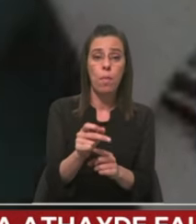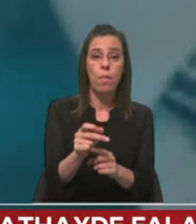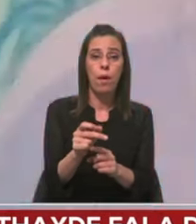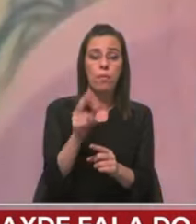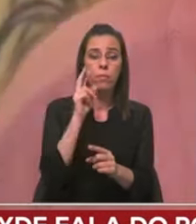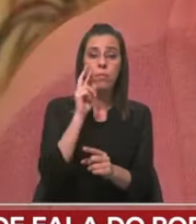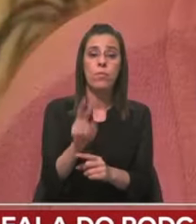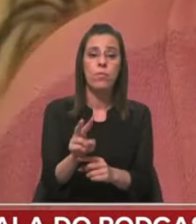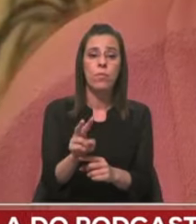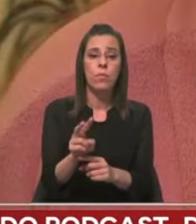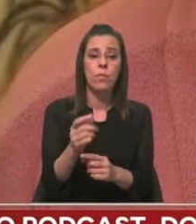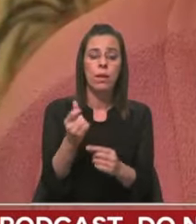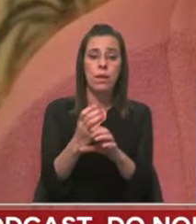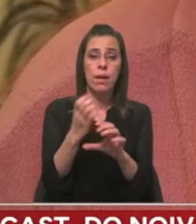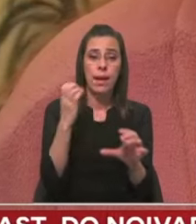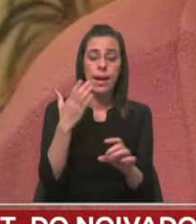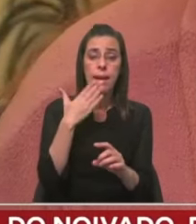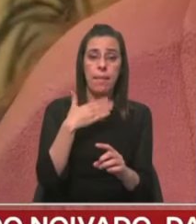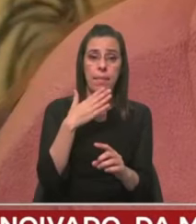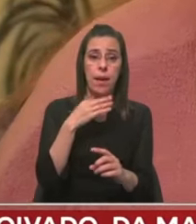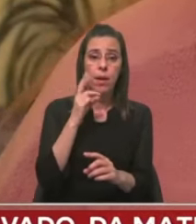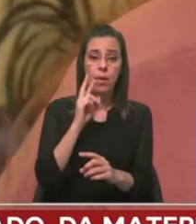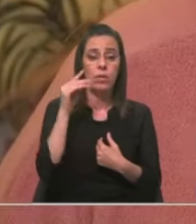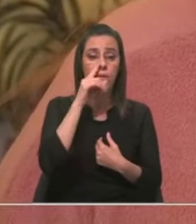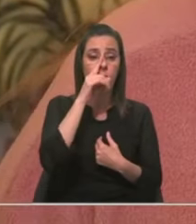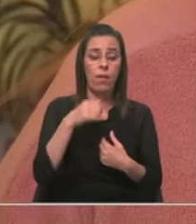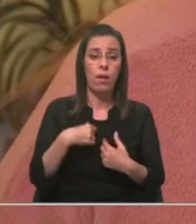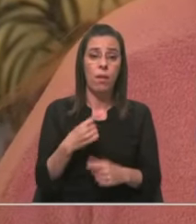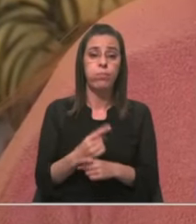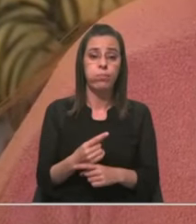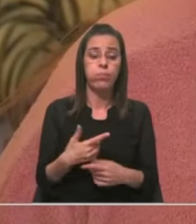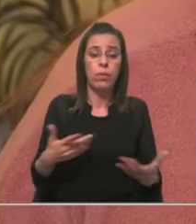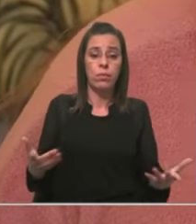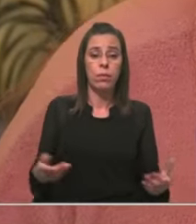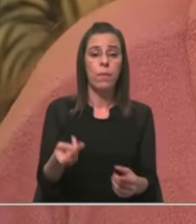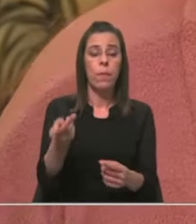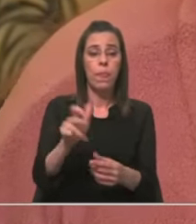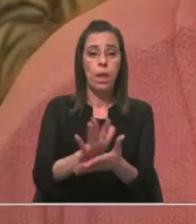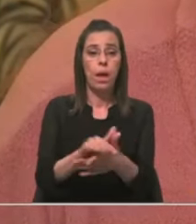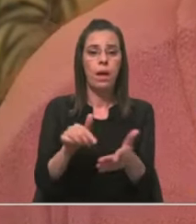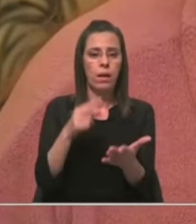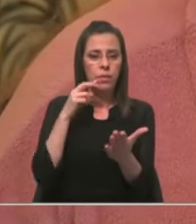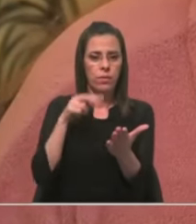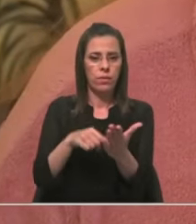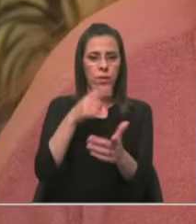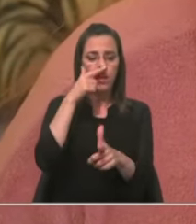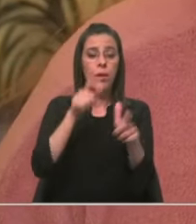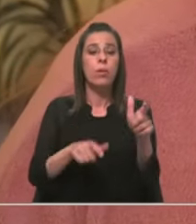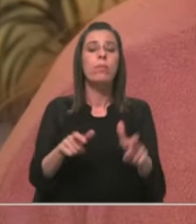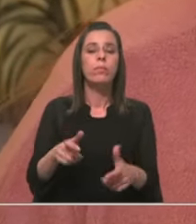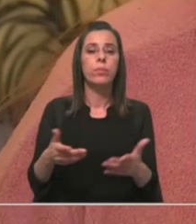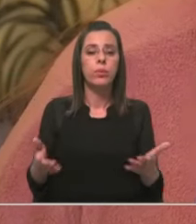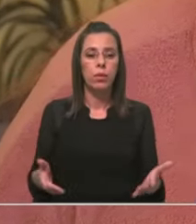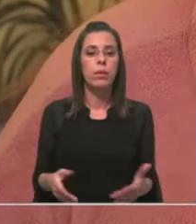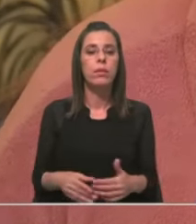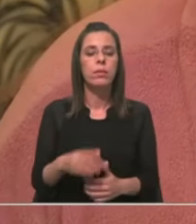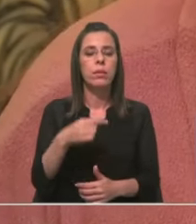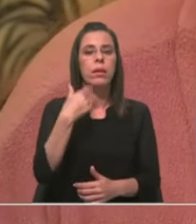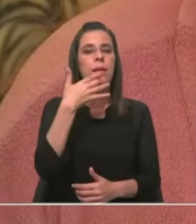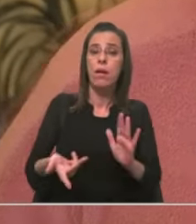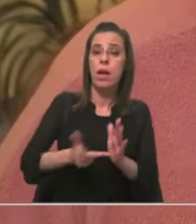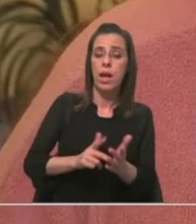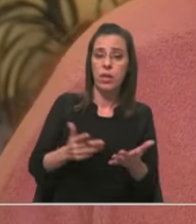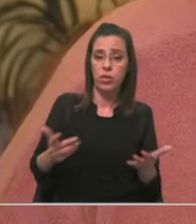besto a uma carrinha Branca às 5 da manhã quando surgi esta carta vi quem eram as pessoas são pessoas com